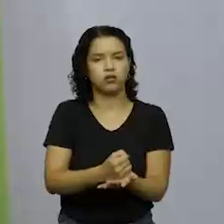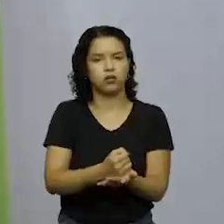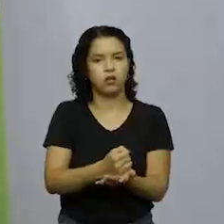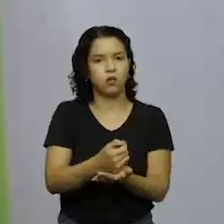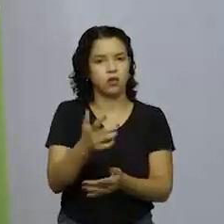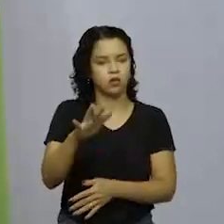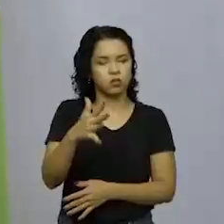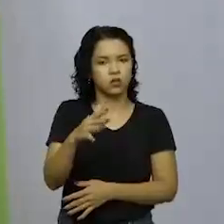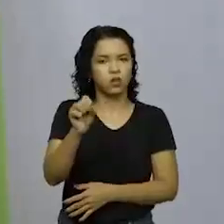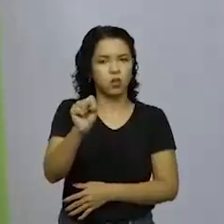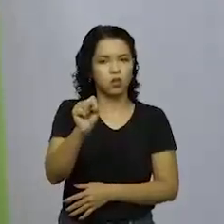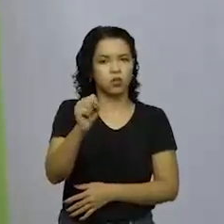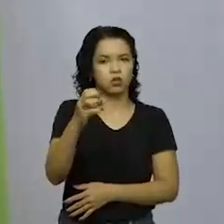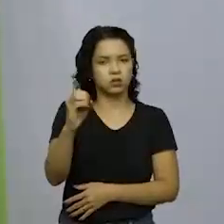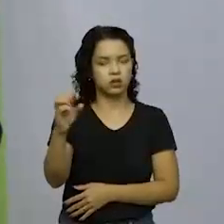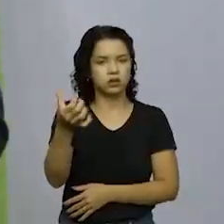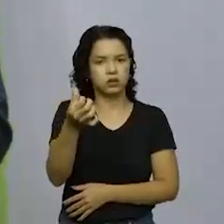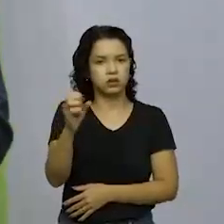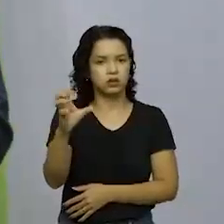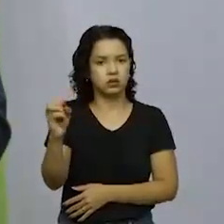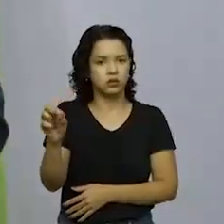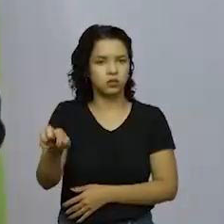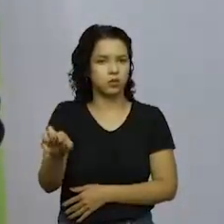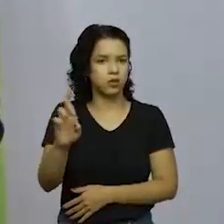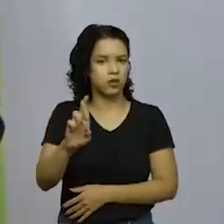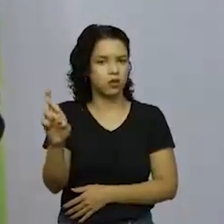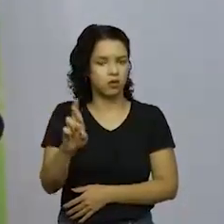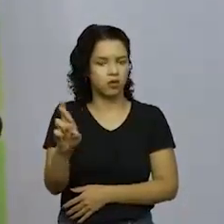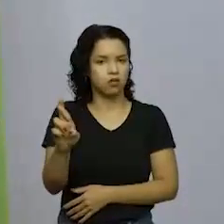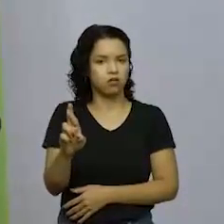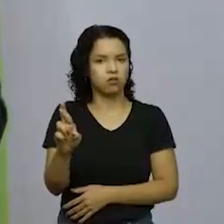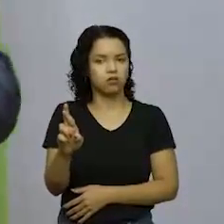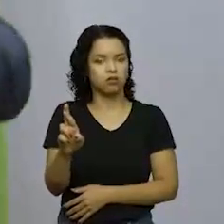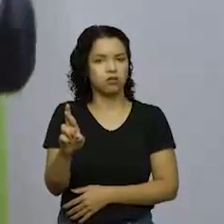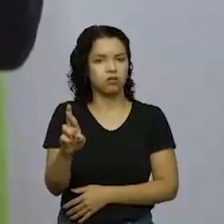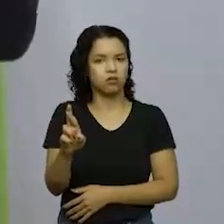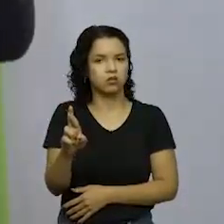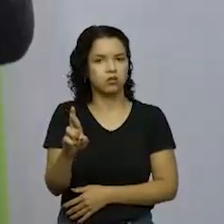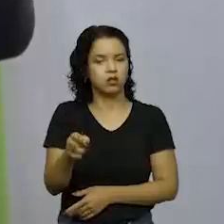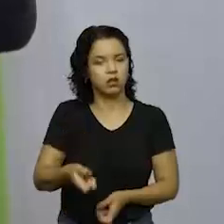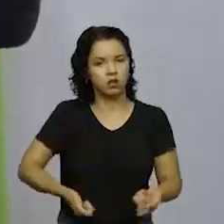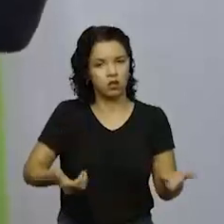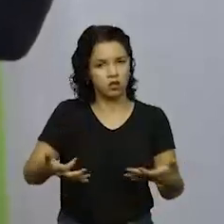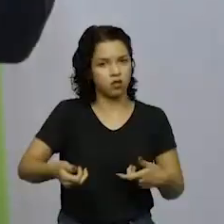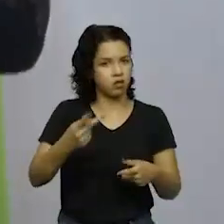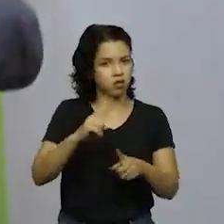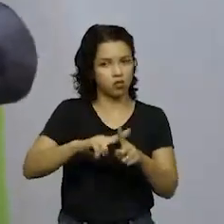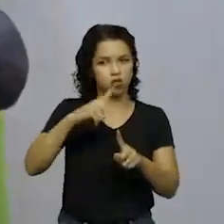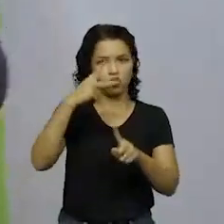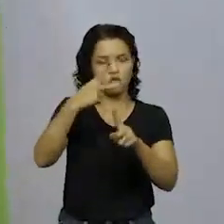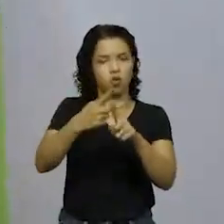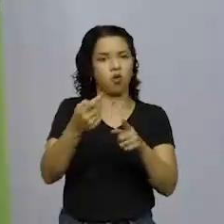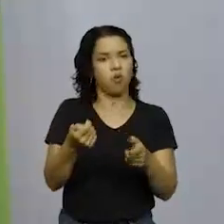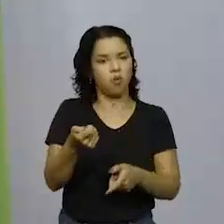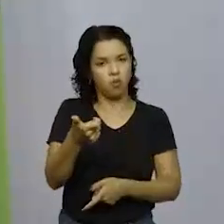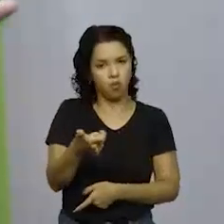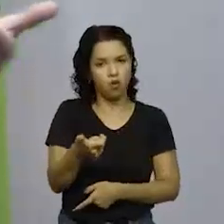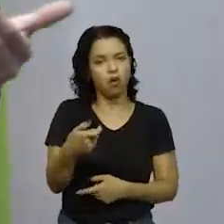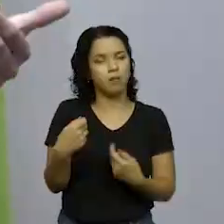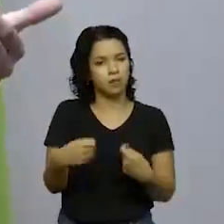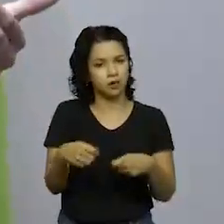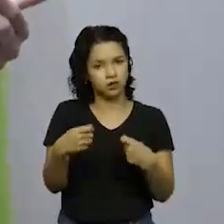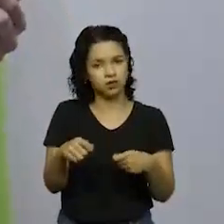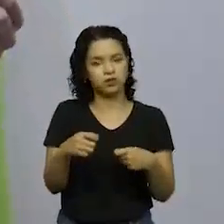mil, 600 mil reais. Ele está gastando quase o dobro, claro. Com todos esses deslocamentos, precisa de aditivo.